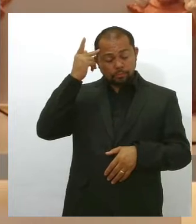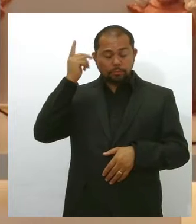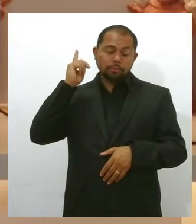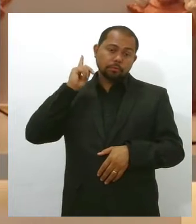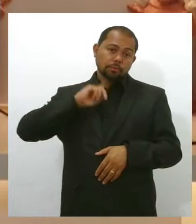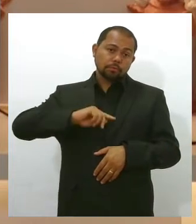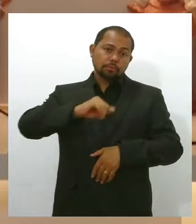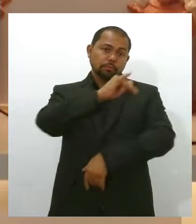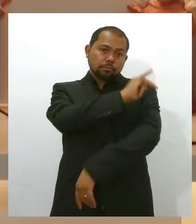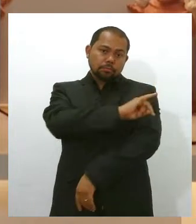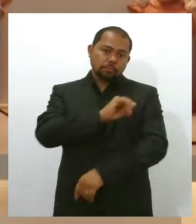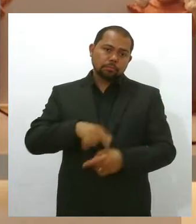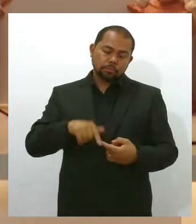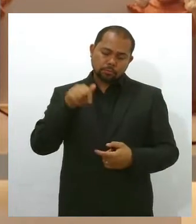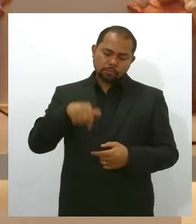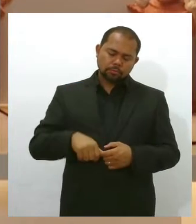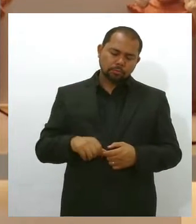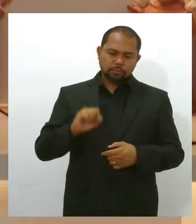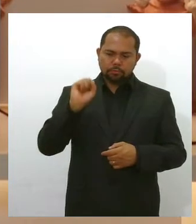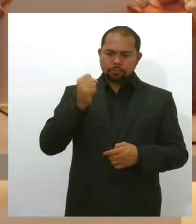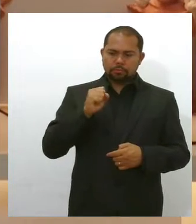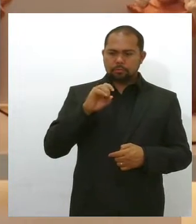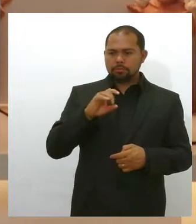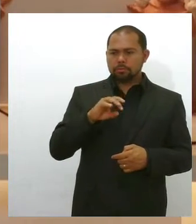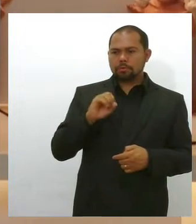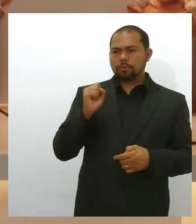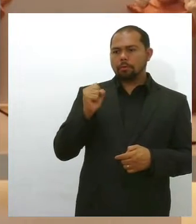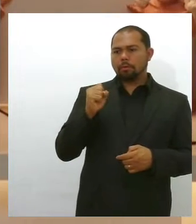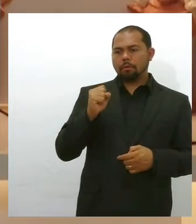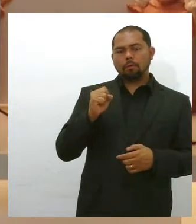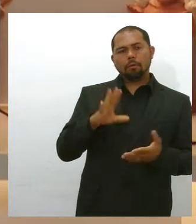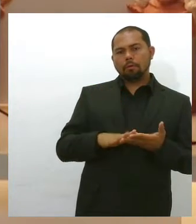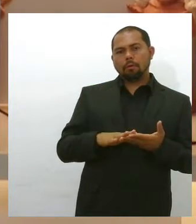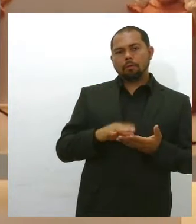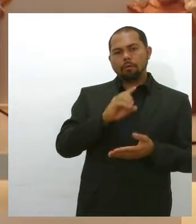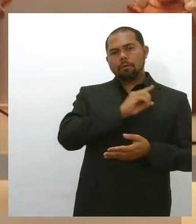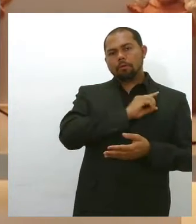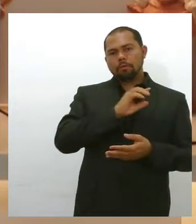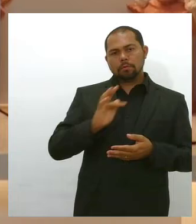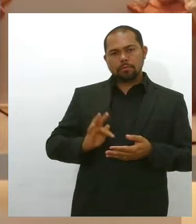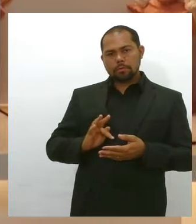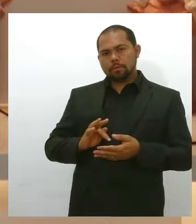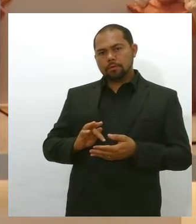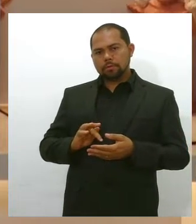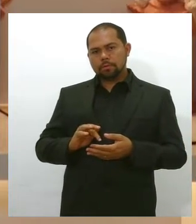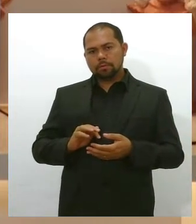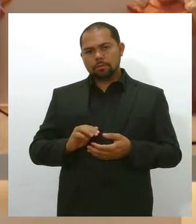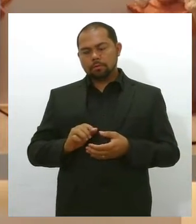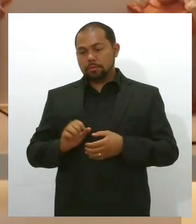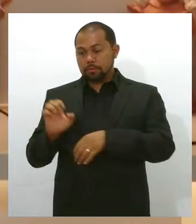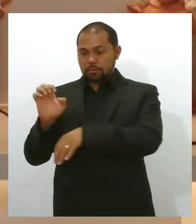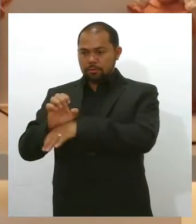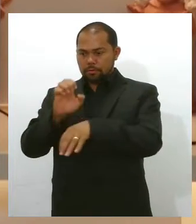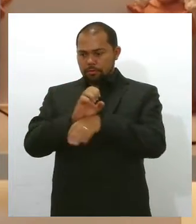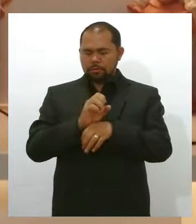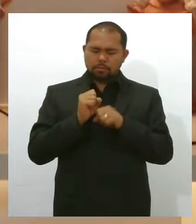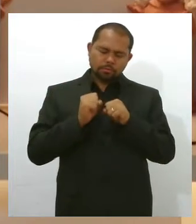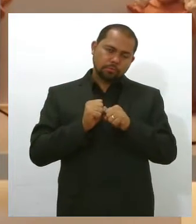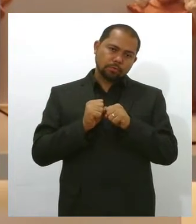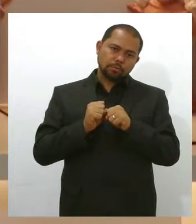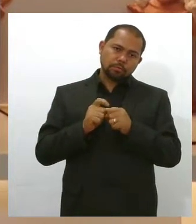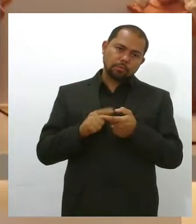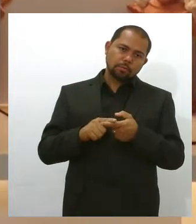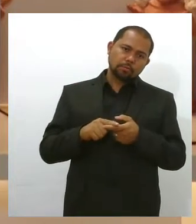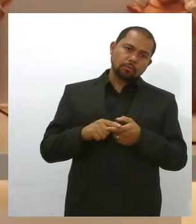elegemos oito que é o número mínimo de Deputados Federais que cada estado pode dirigir então somando oito daqui oito de